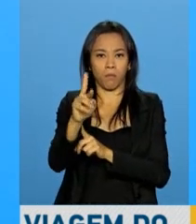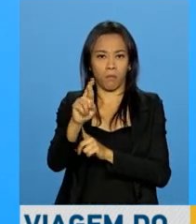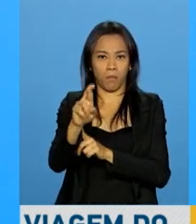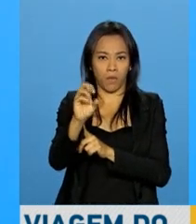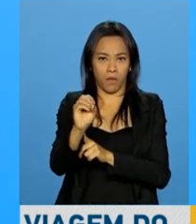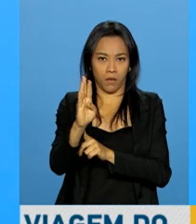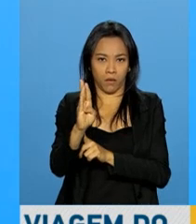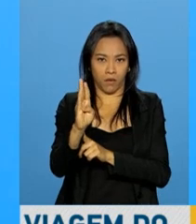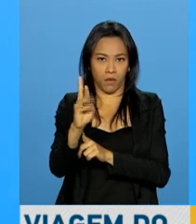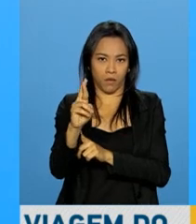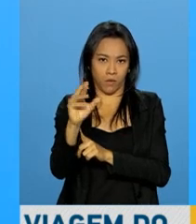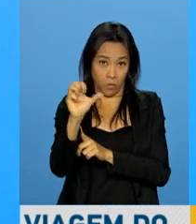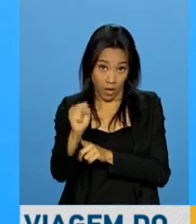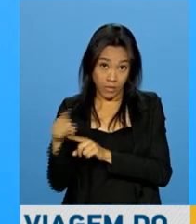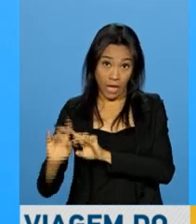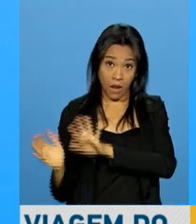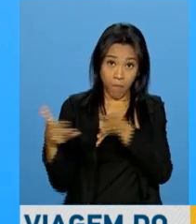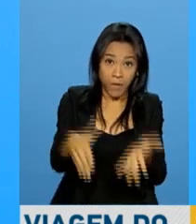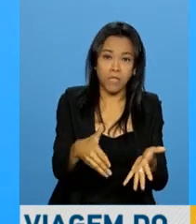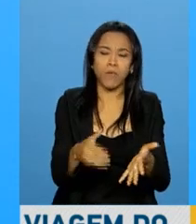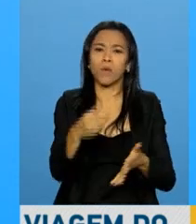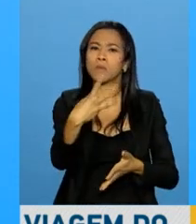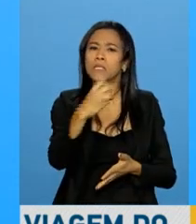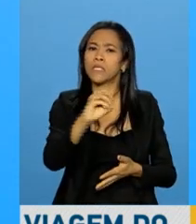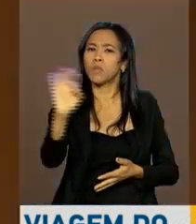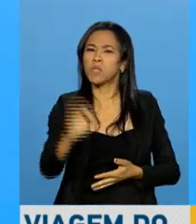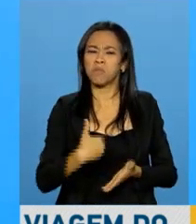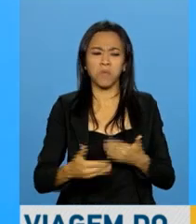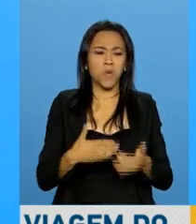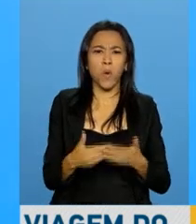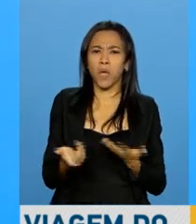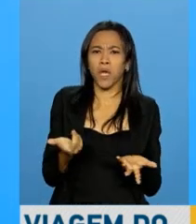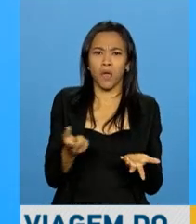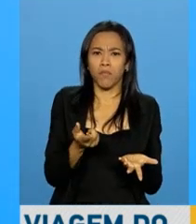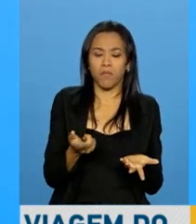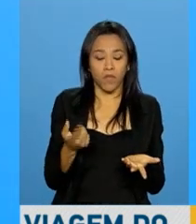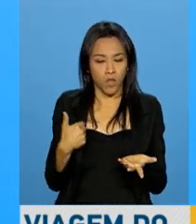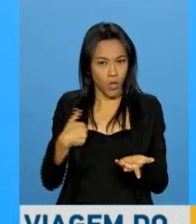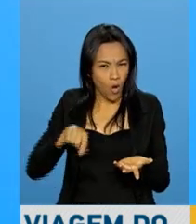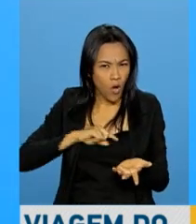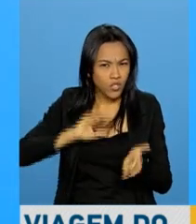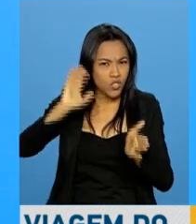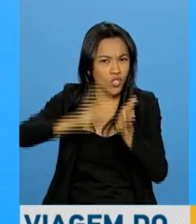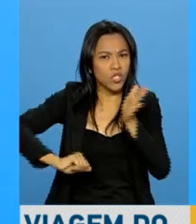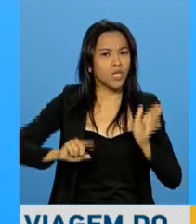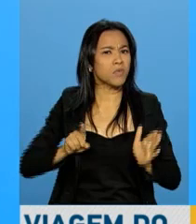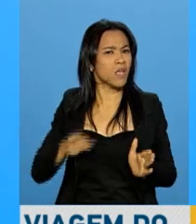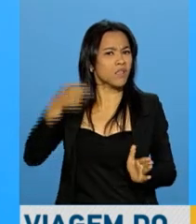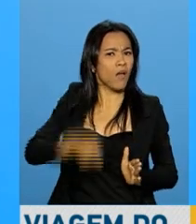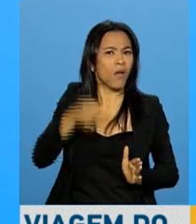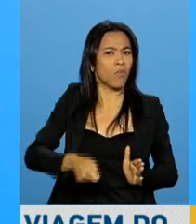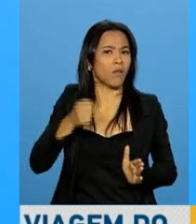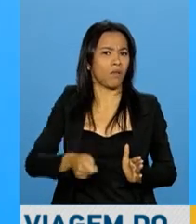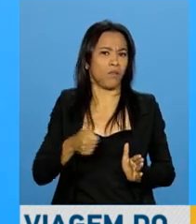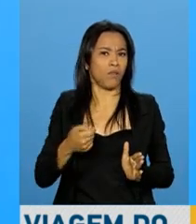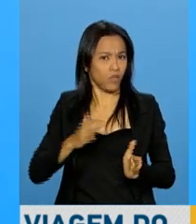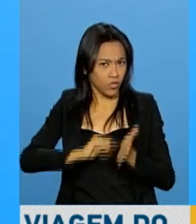necessariamente com 30% em qualquer investimento. Nós retiramos essa obrigatoriedade, ou seja,